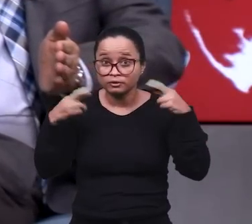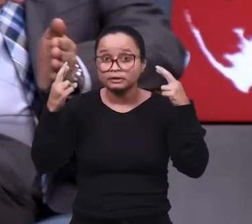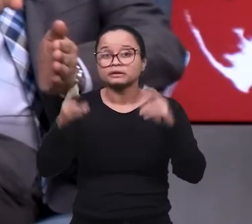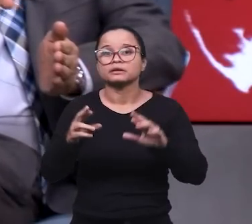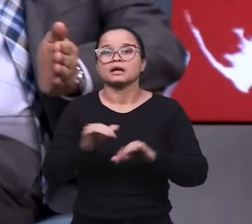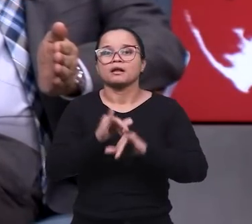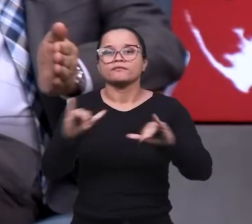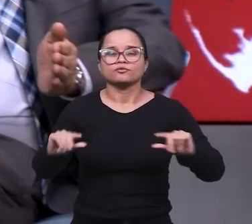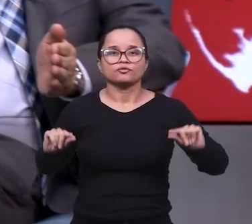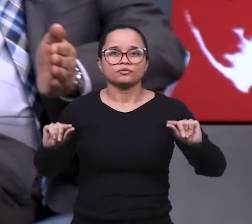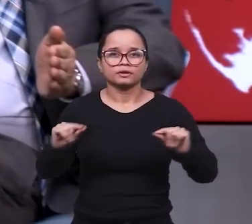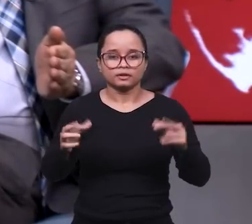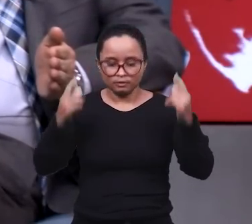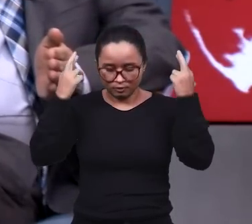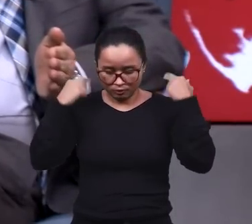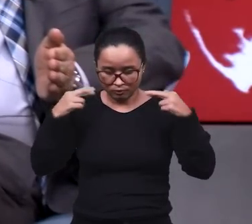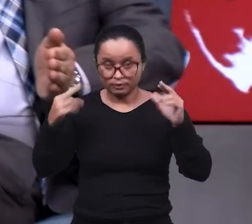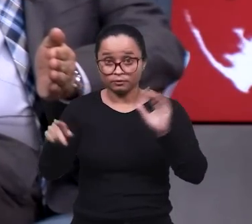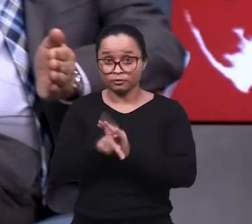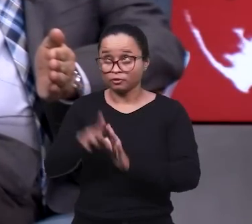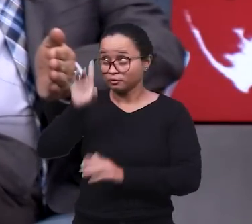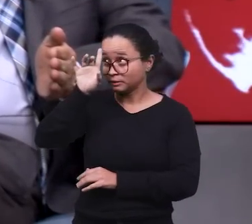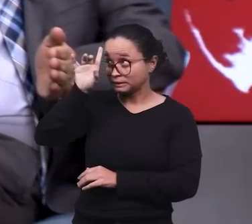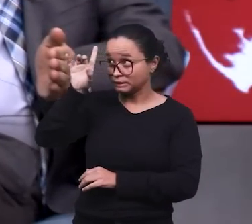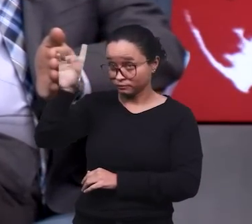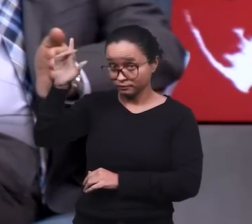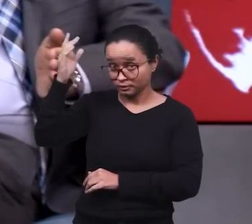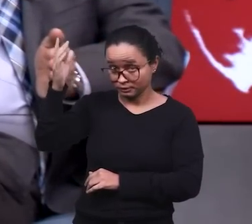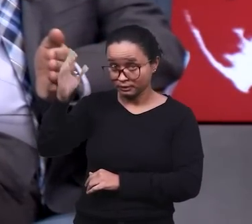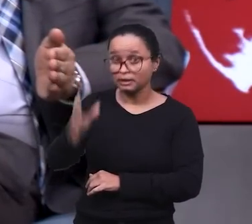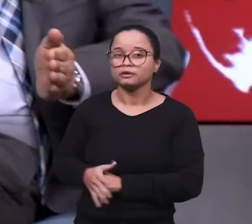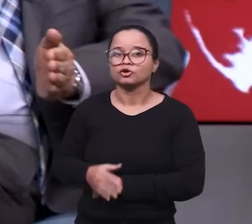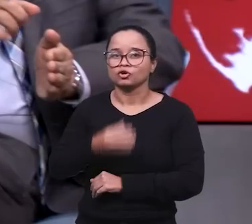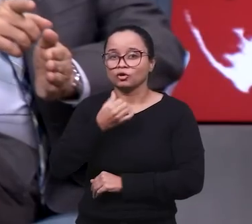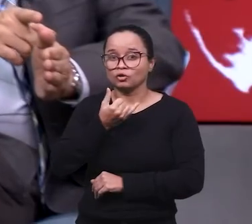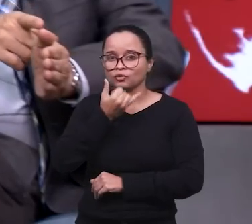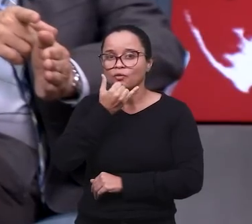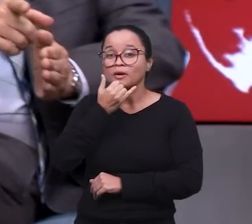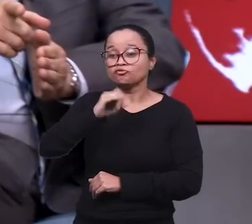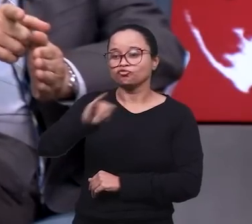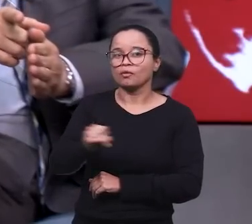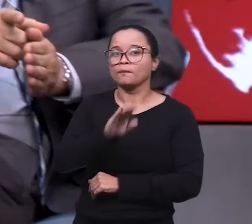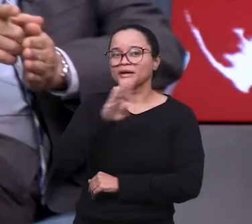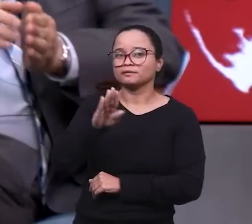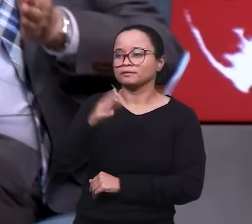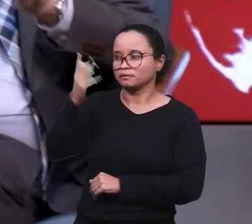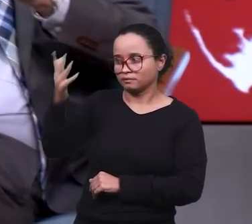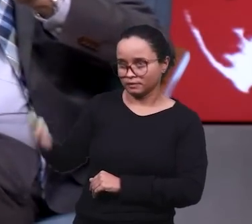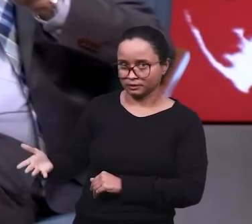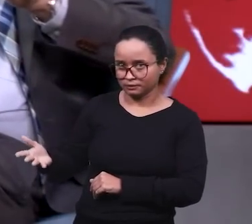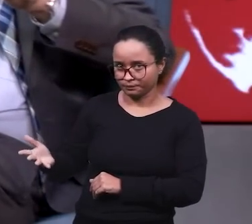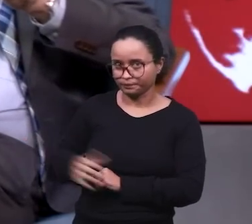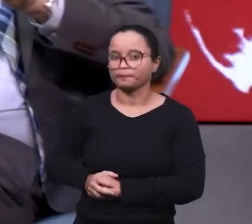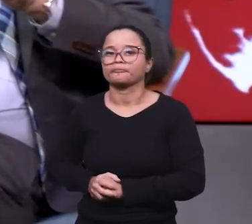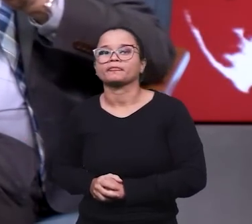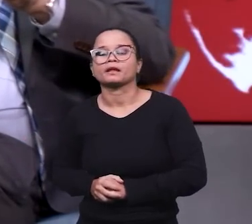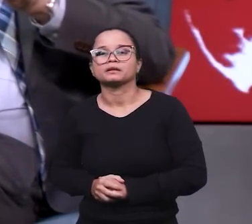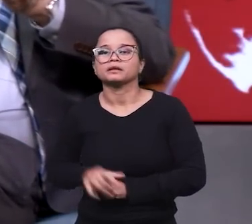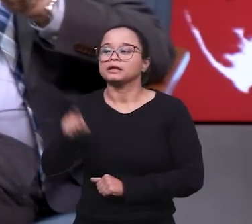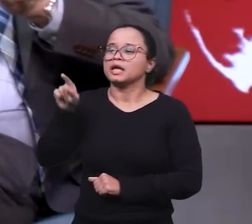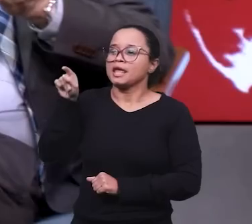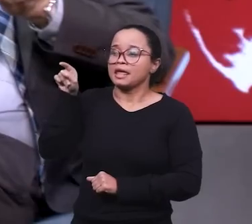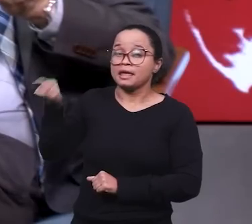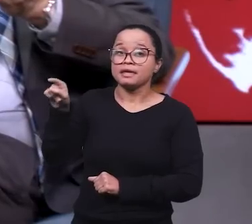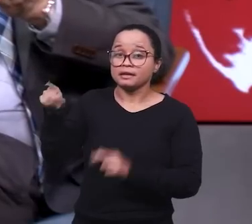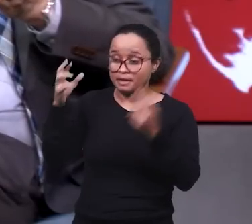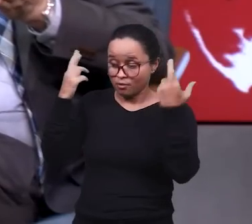cordeiro. O que ele diz? Ele é o cordeiro de Deus que tira o pecado do mundo. Então, ele é o cordeiro. Então, no